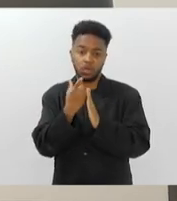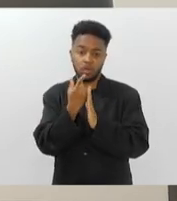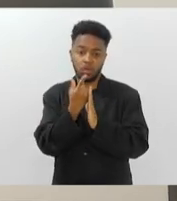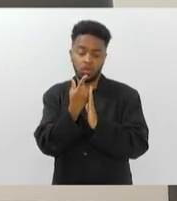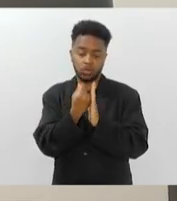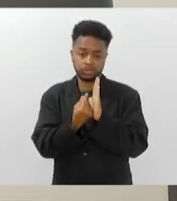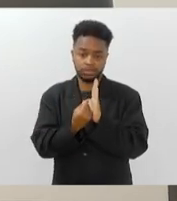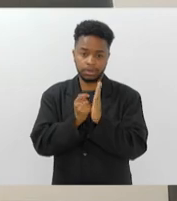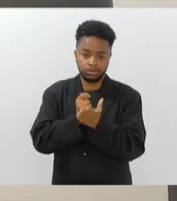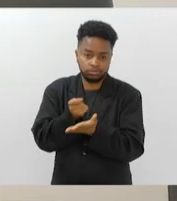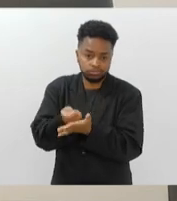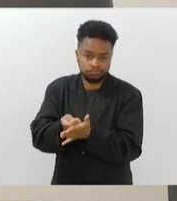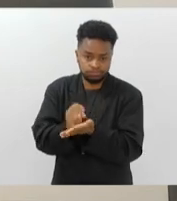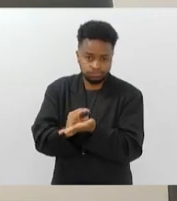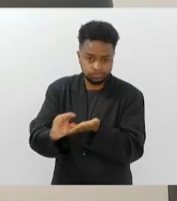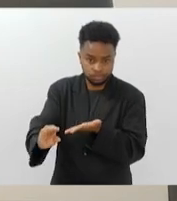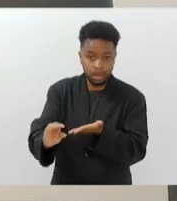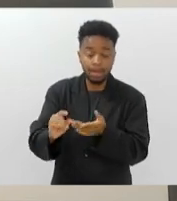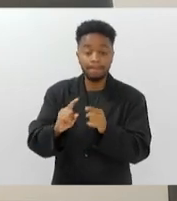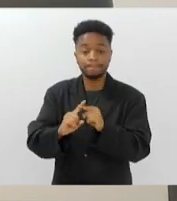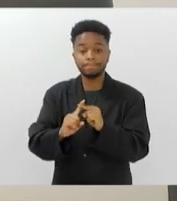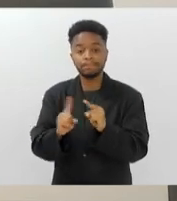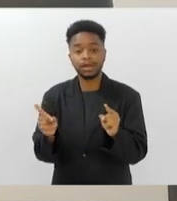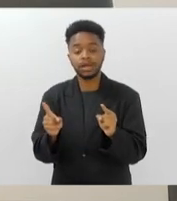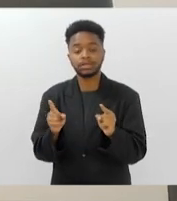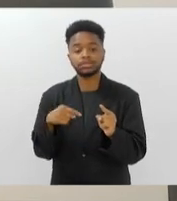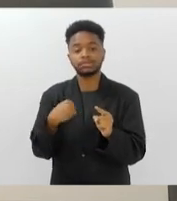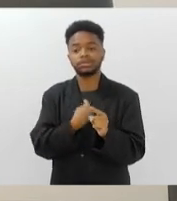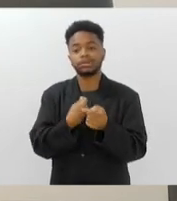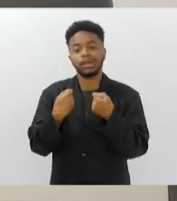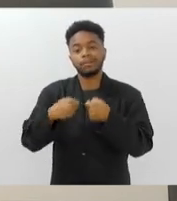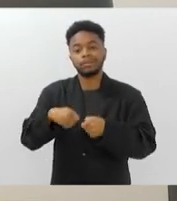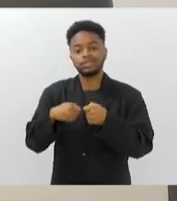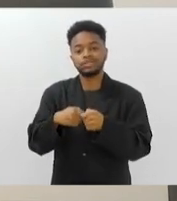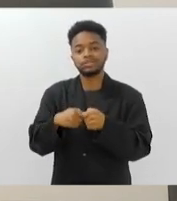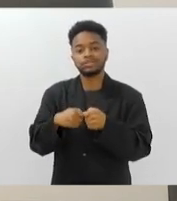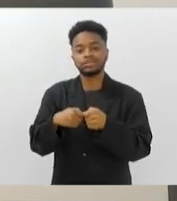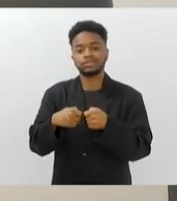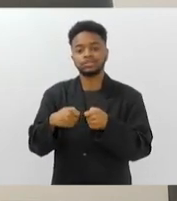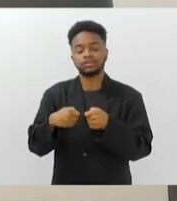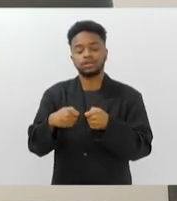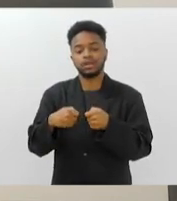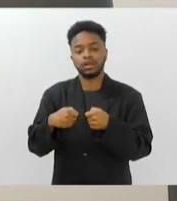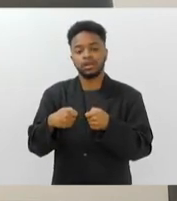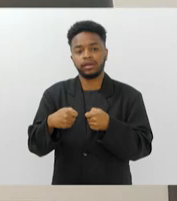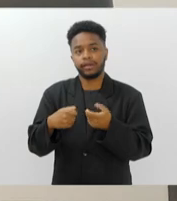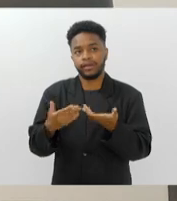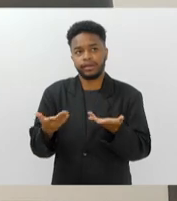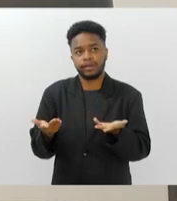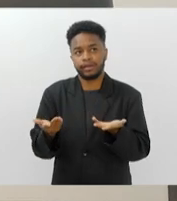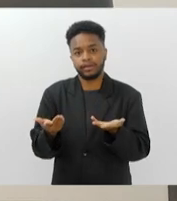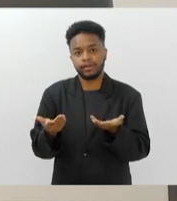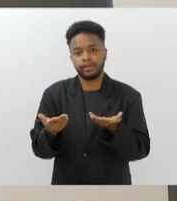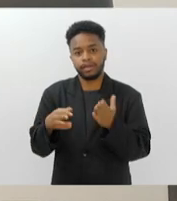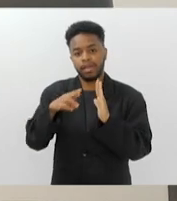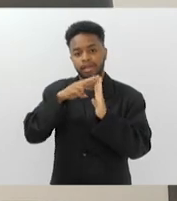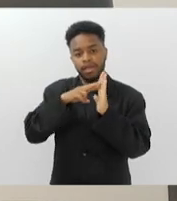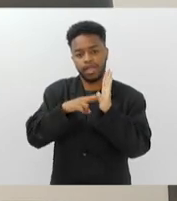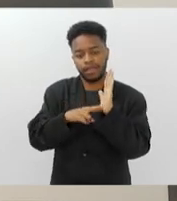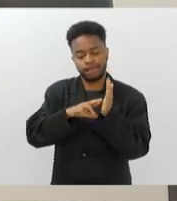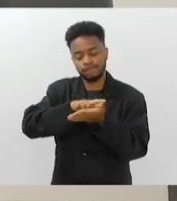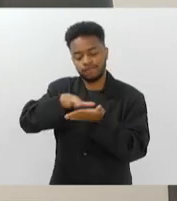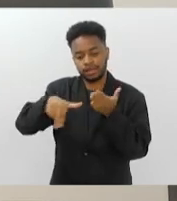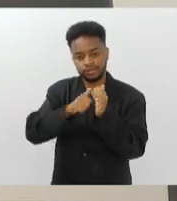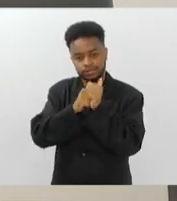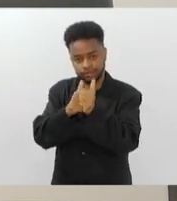impositivo mas nós temos que seguir diversas eh protocolos é como se a gente